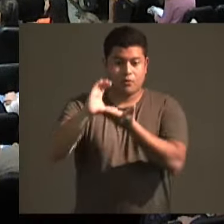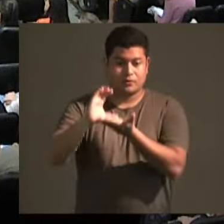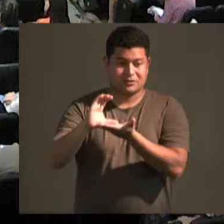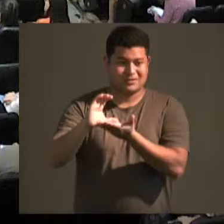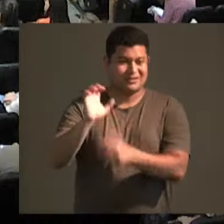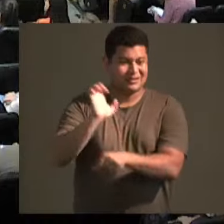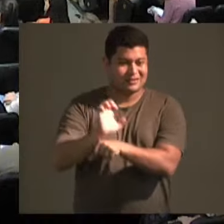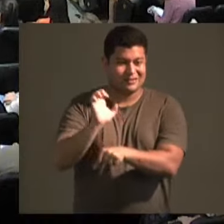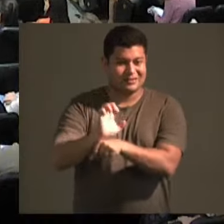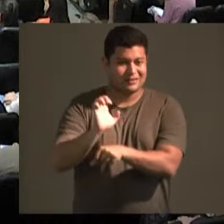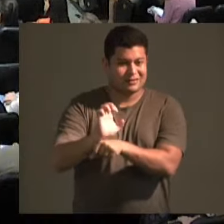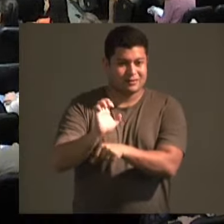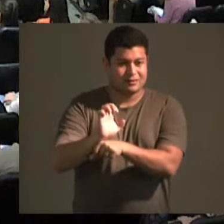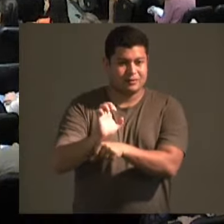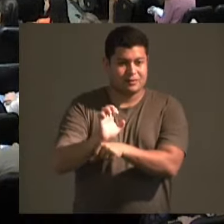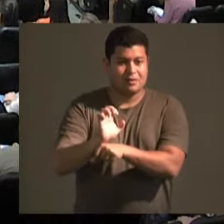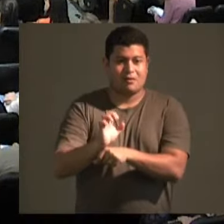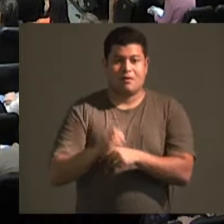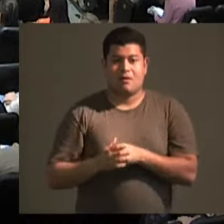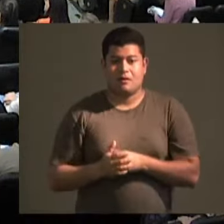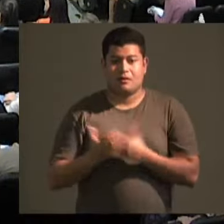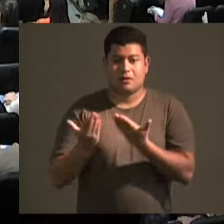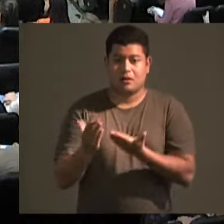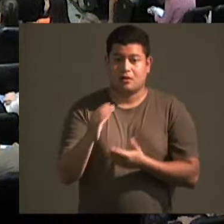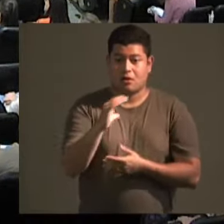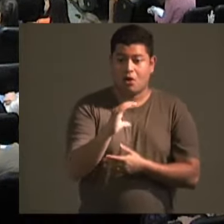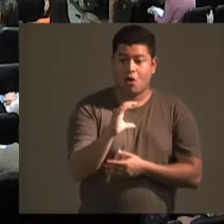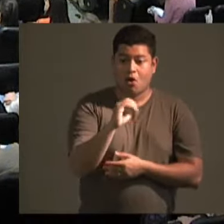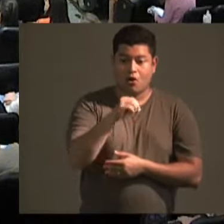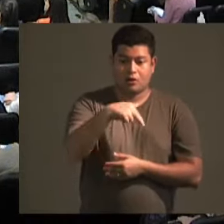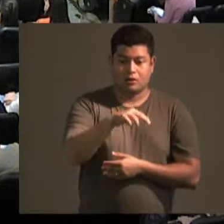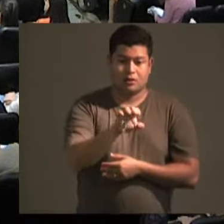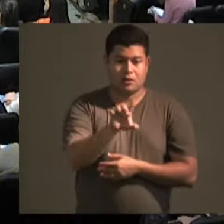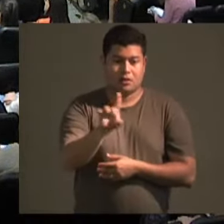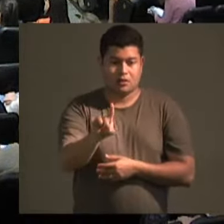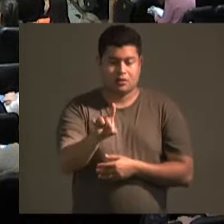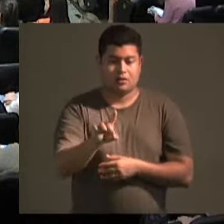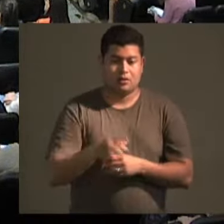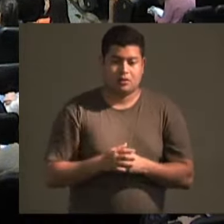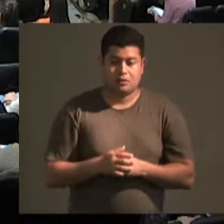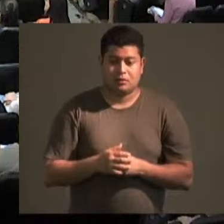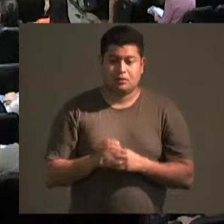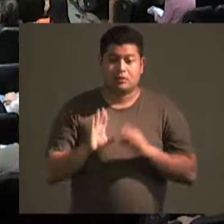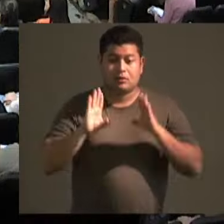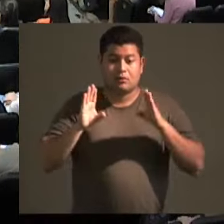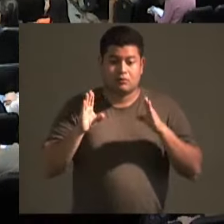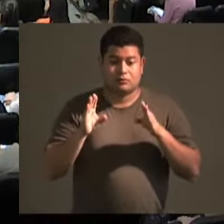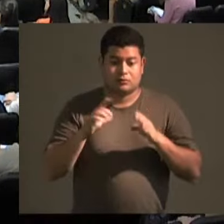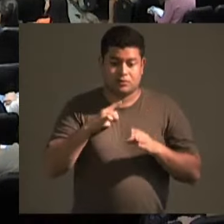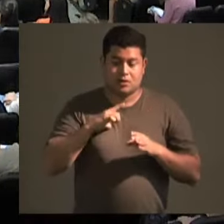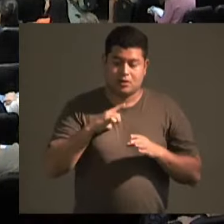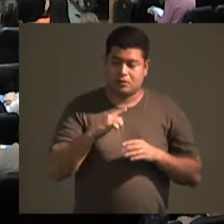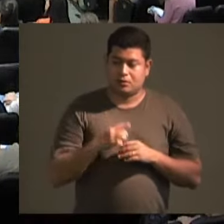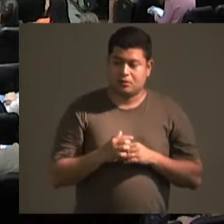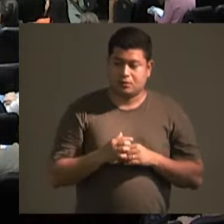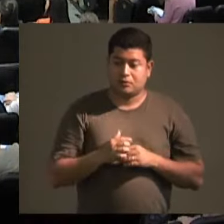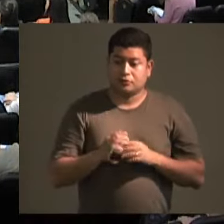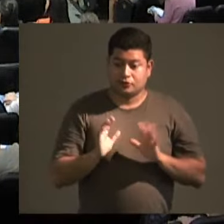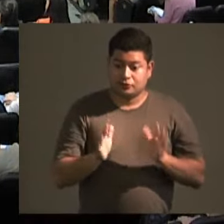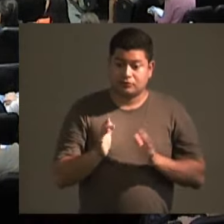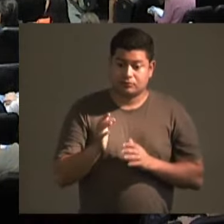de conferência, se é demanda de CONED, nós estamos em processo conferencial e acho que é uma demanda que precisa ter muita